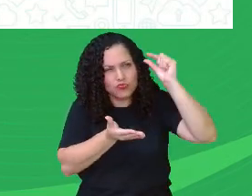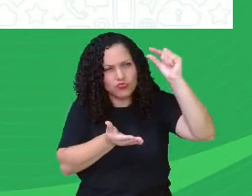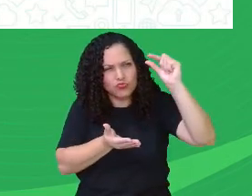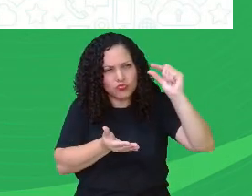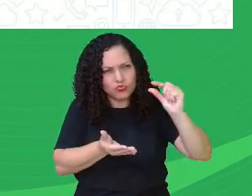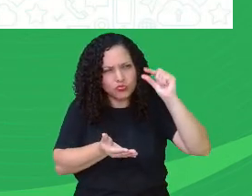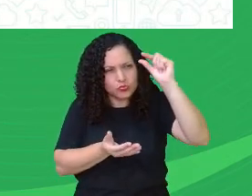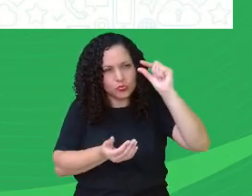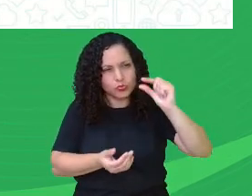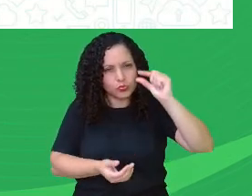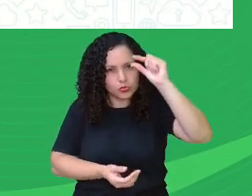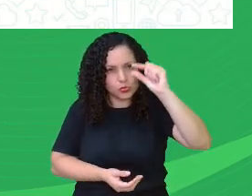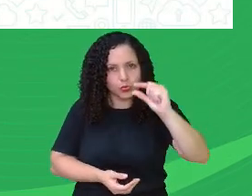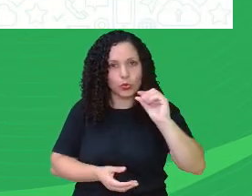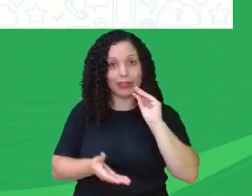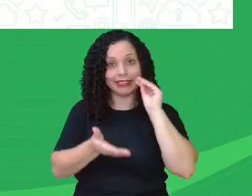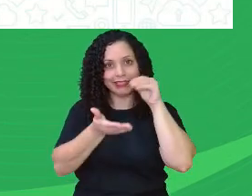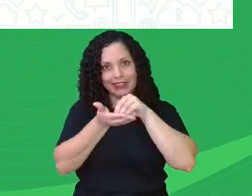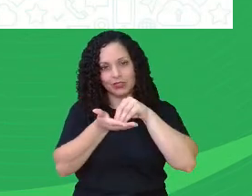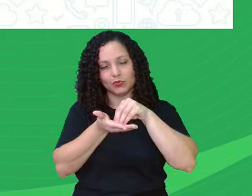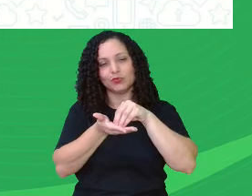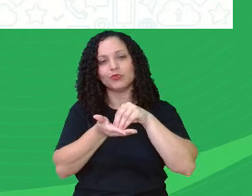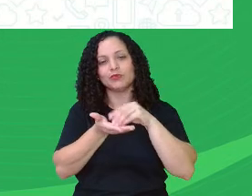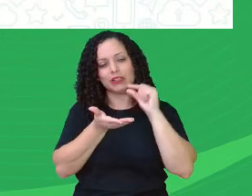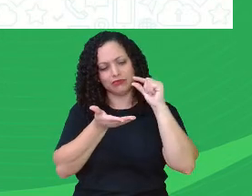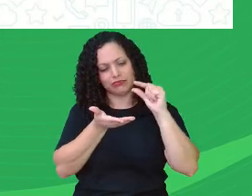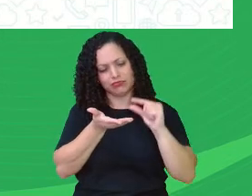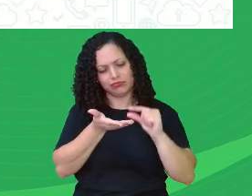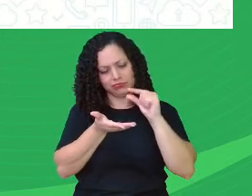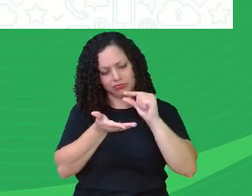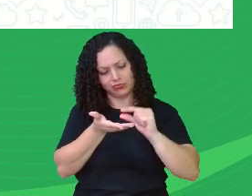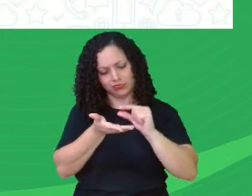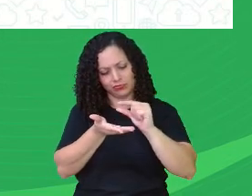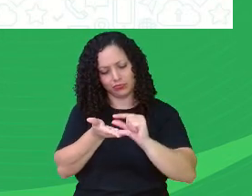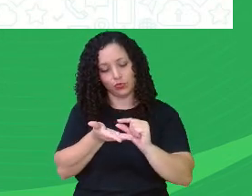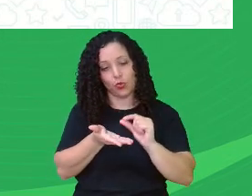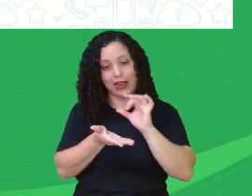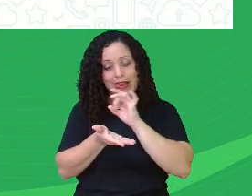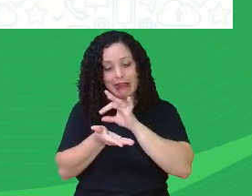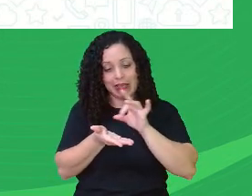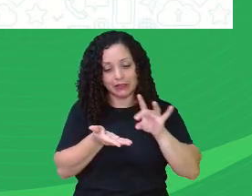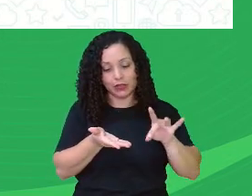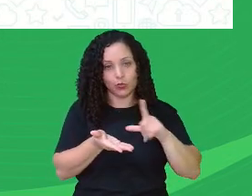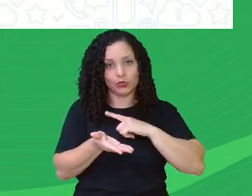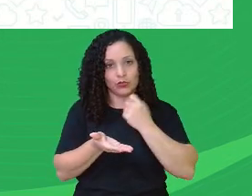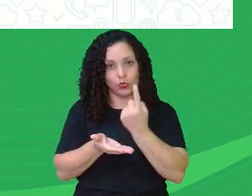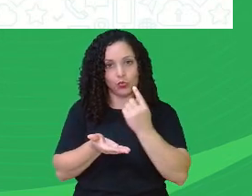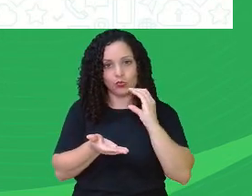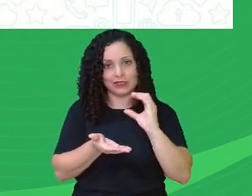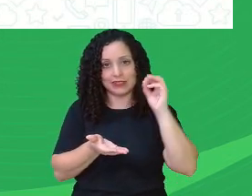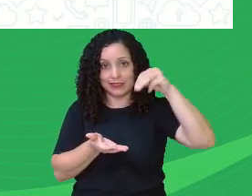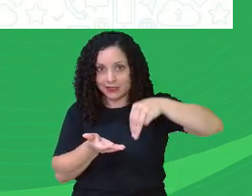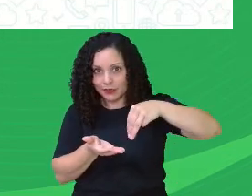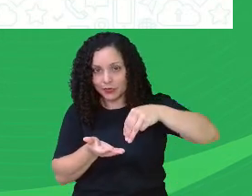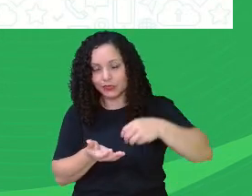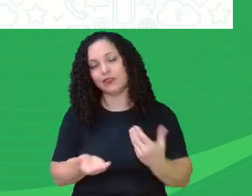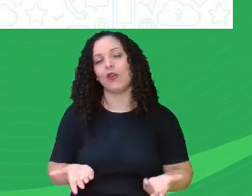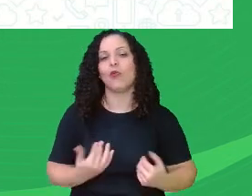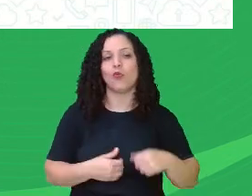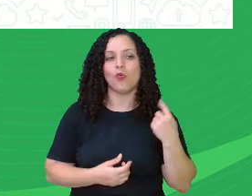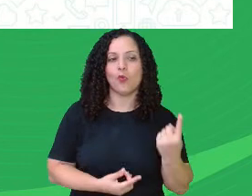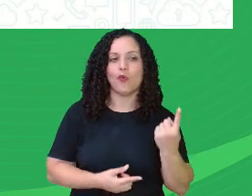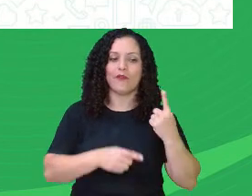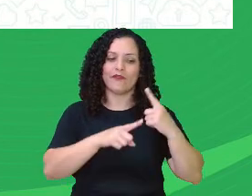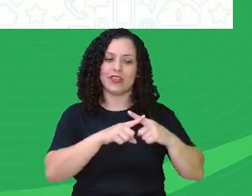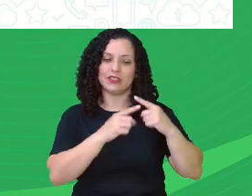da figura. E aí, cada um deles tem 1 centímetro. E aí, como é 1, vai ser 1 vezes 1 vezes 1,